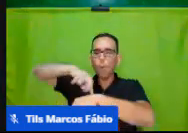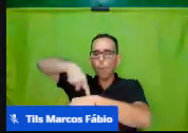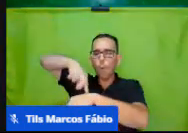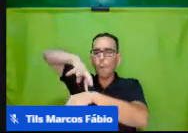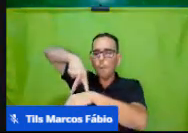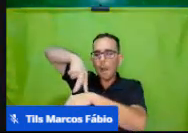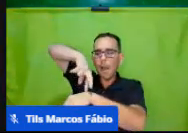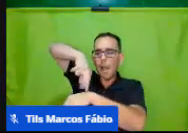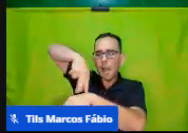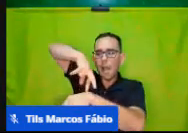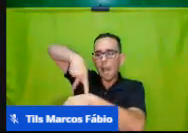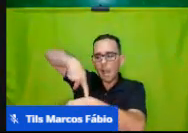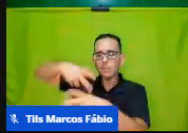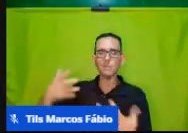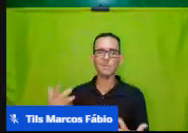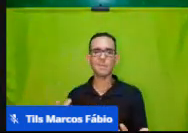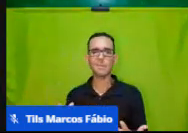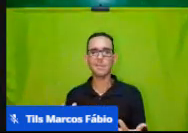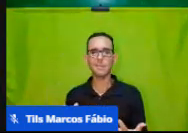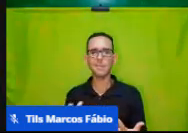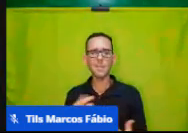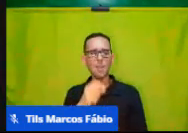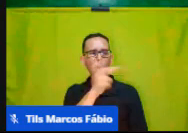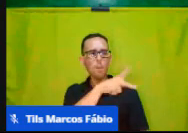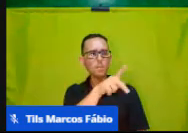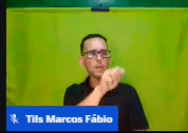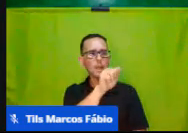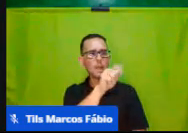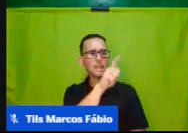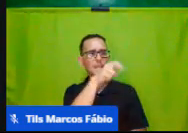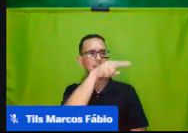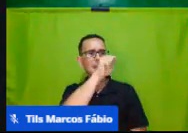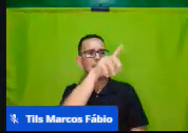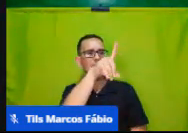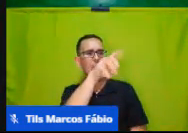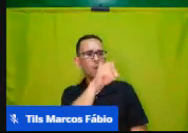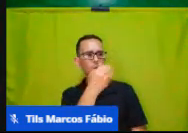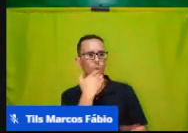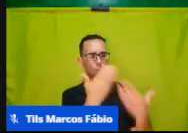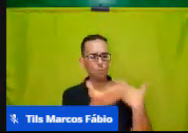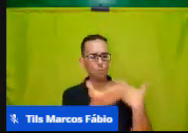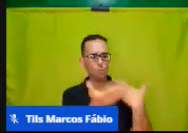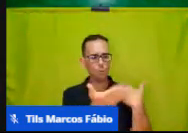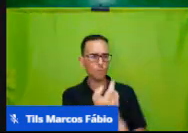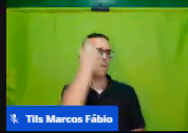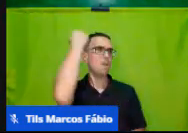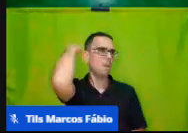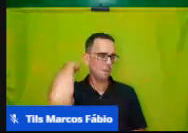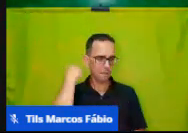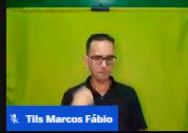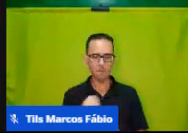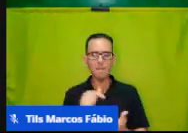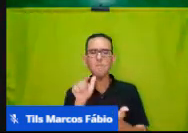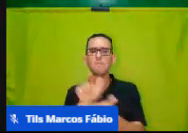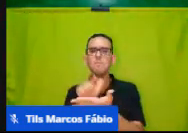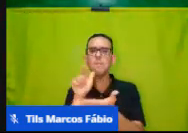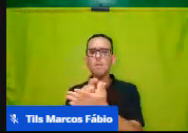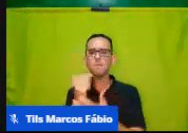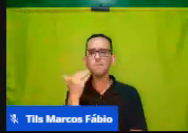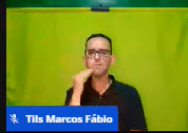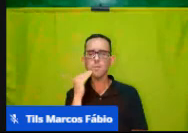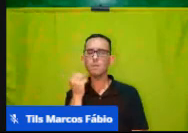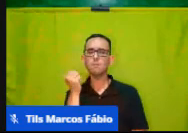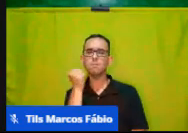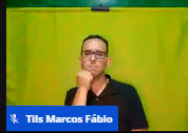compasso que o Agnaldo comentou ainda naquele dia que nós conversamos, Agnaldo, daquela folhinha de papelão que você